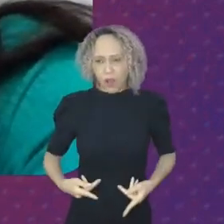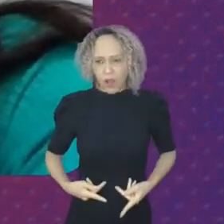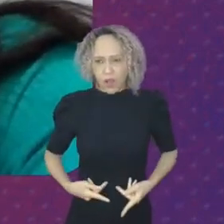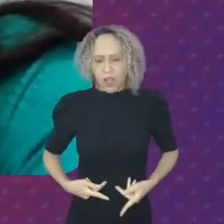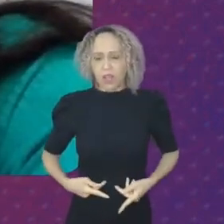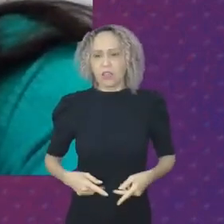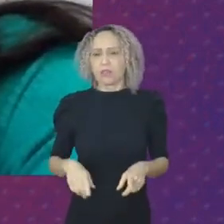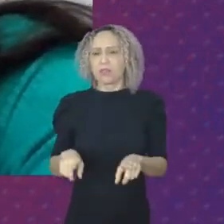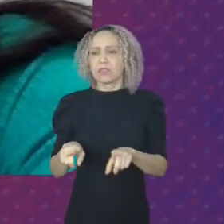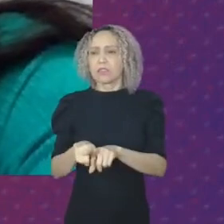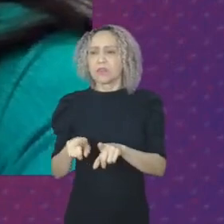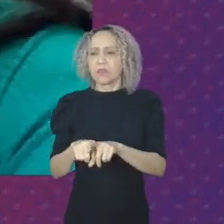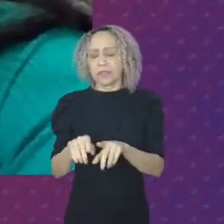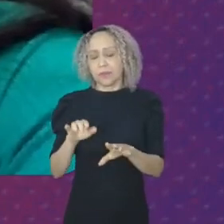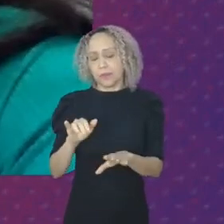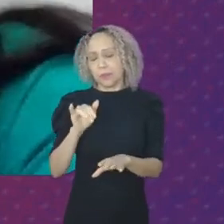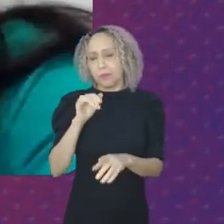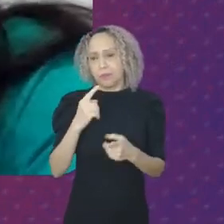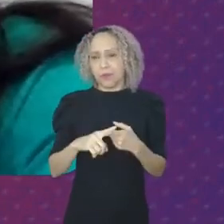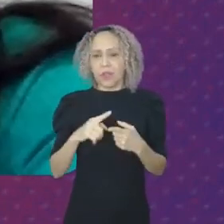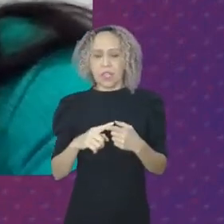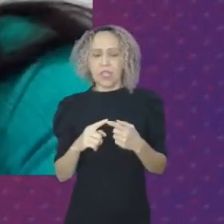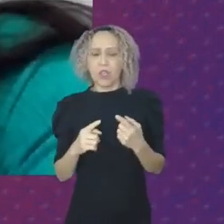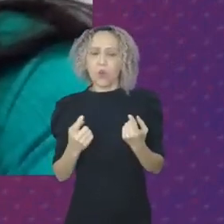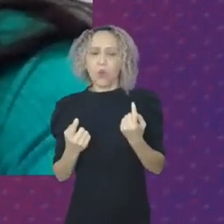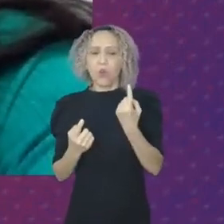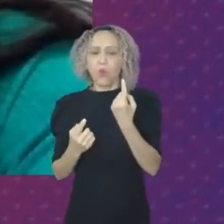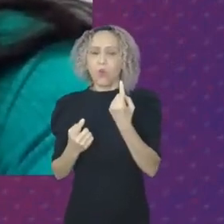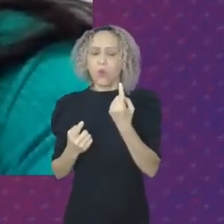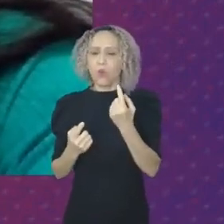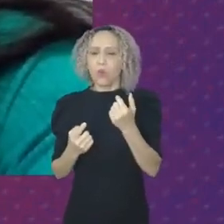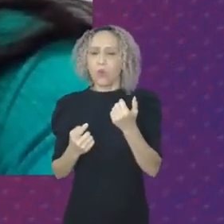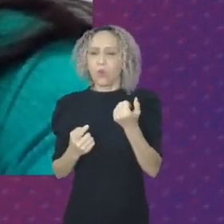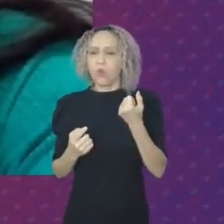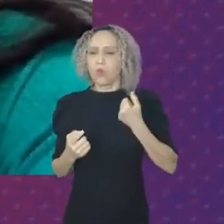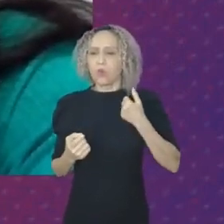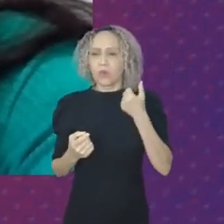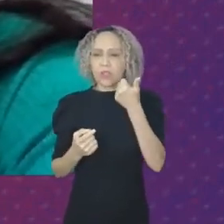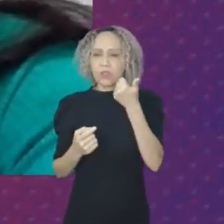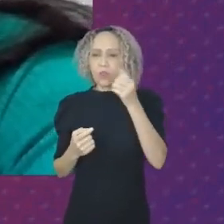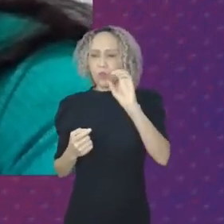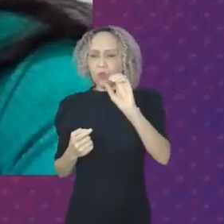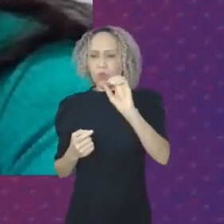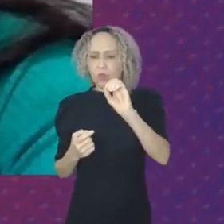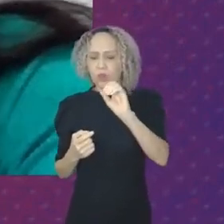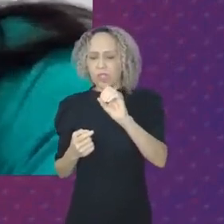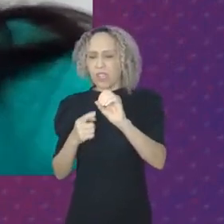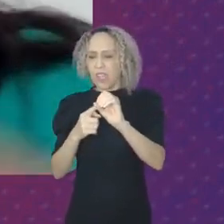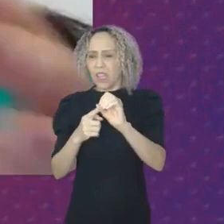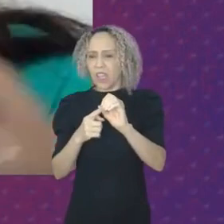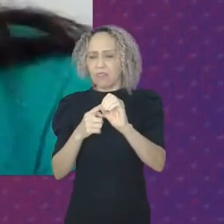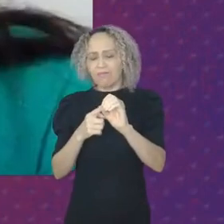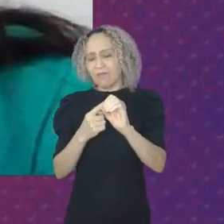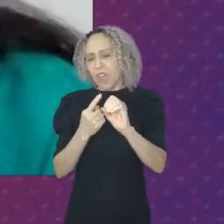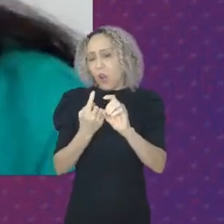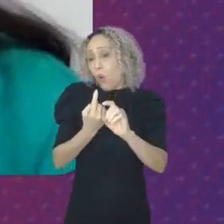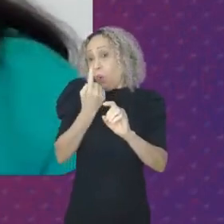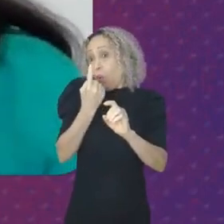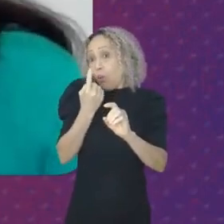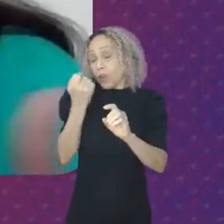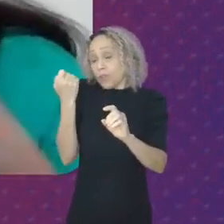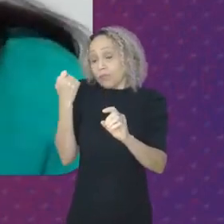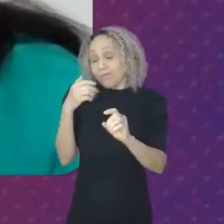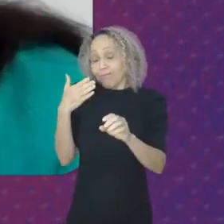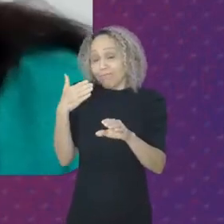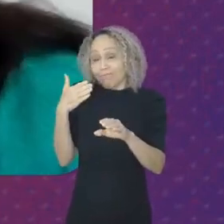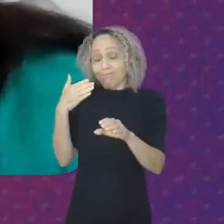só eram utilizados, só poderiam atender por um único canal de WhatsApp, né? Então, aquele sentido de juntar os